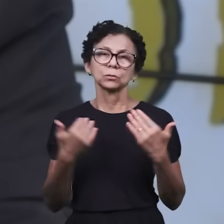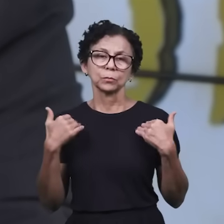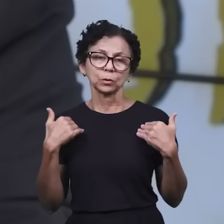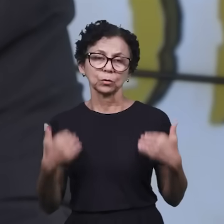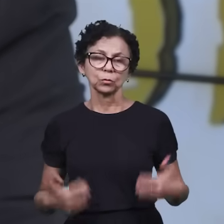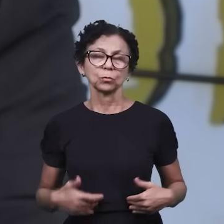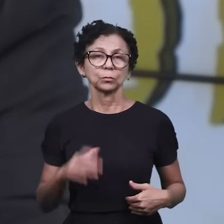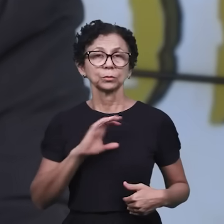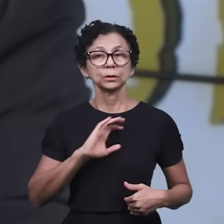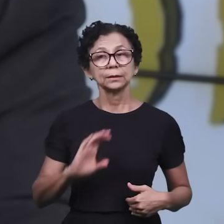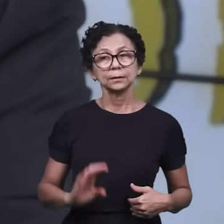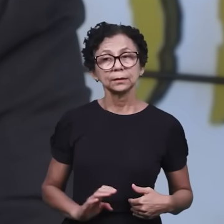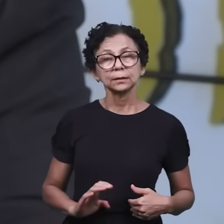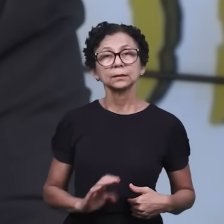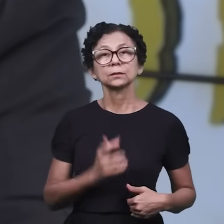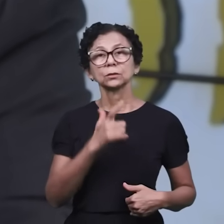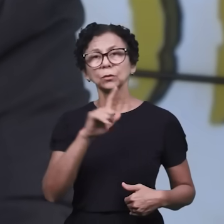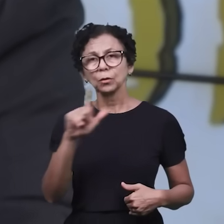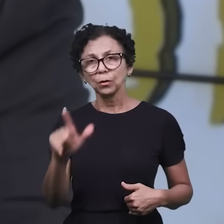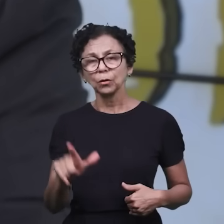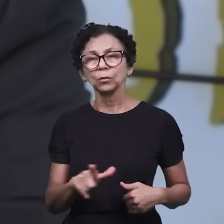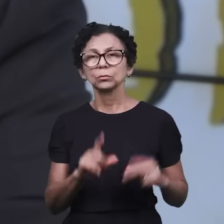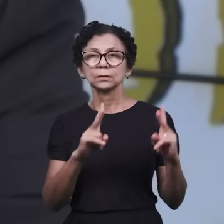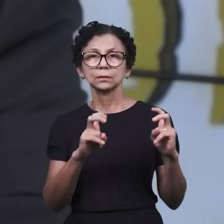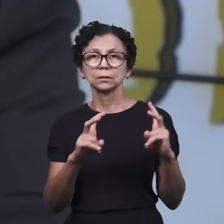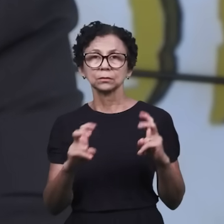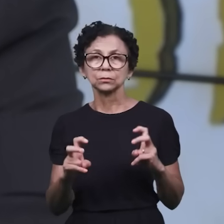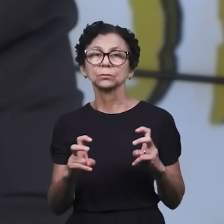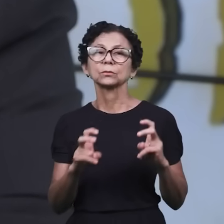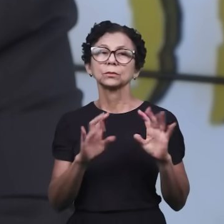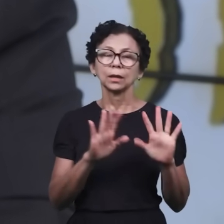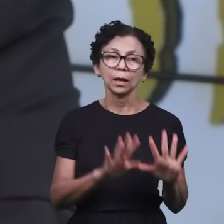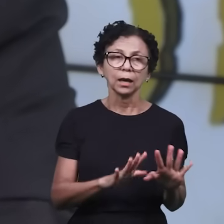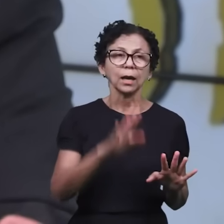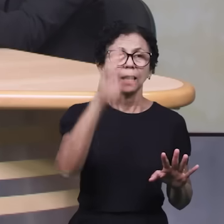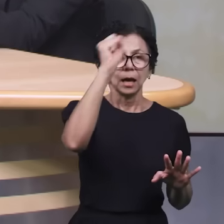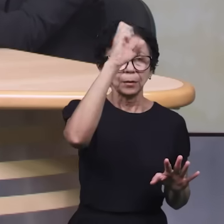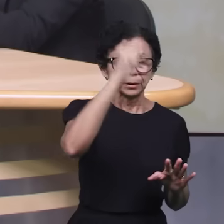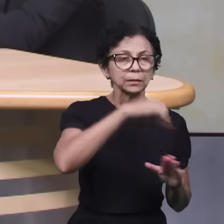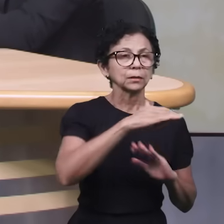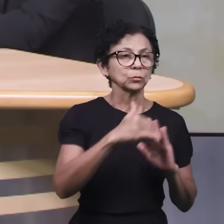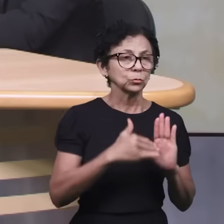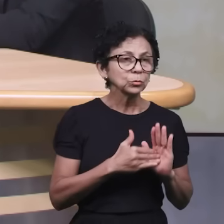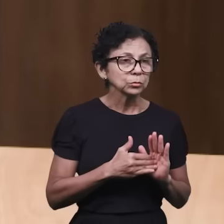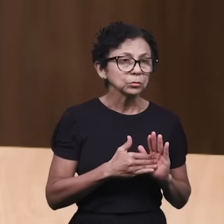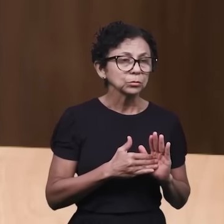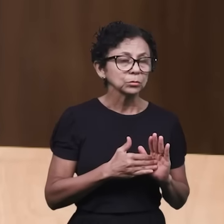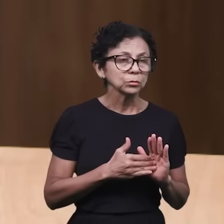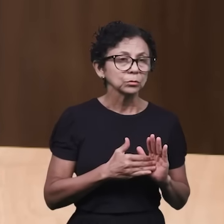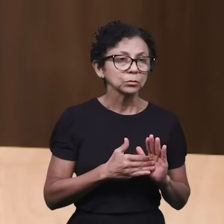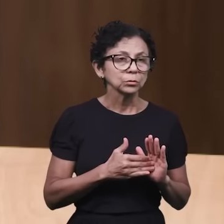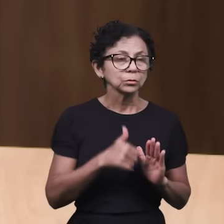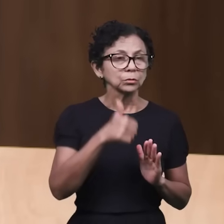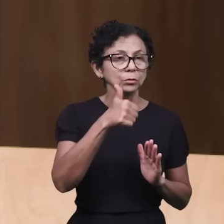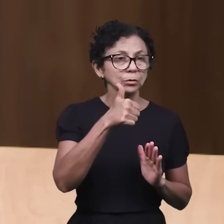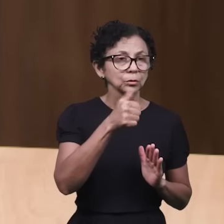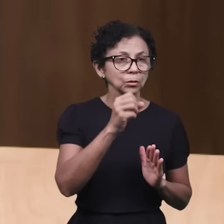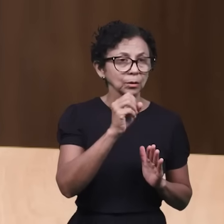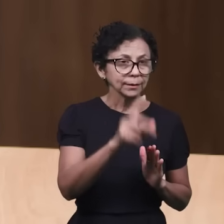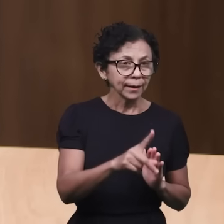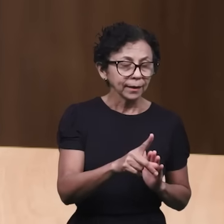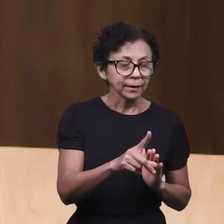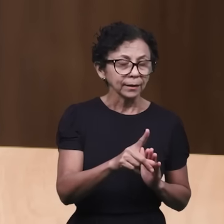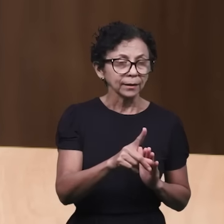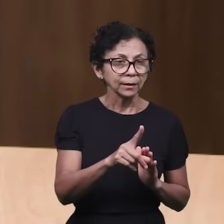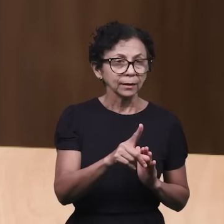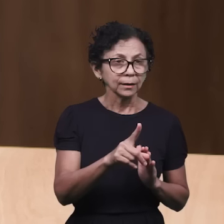mesmo que você quer? De plena consciência. Então isso é maravilhoso. Isso, né? É bom para os irmãos que estão assistindo, ver a importância, né? Você que